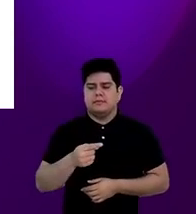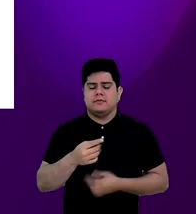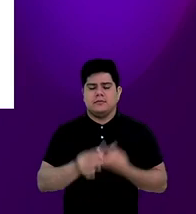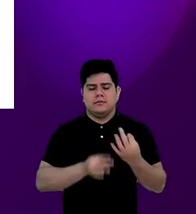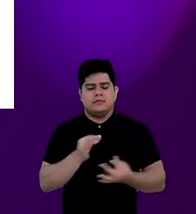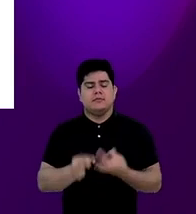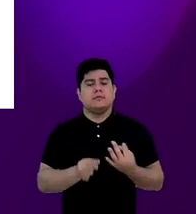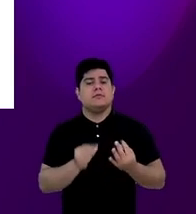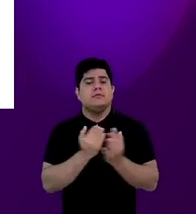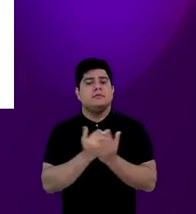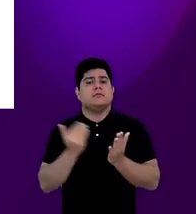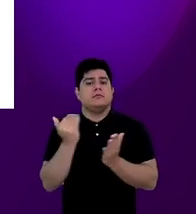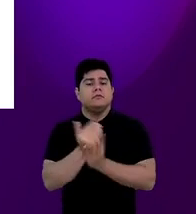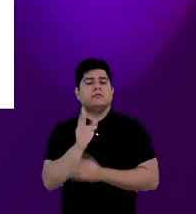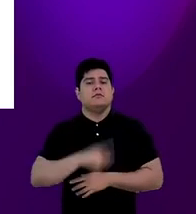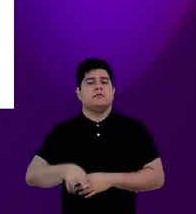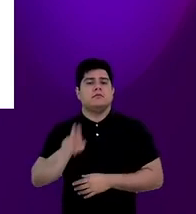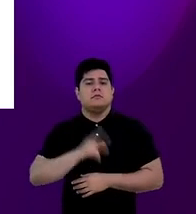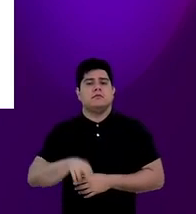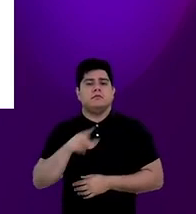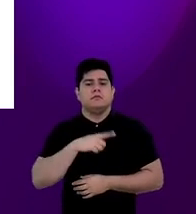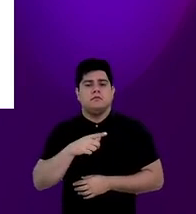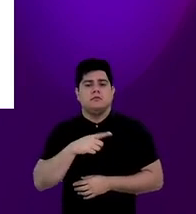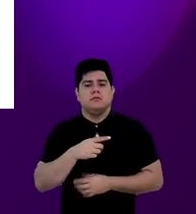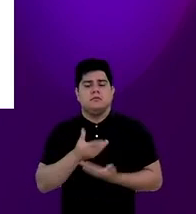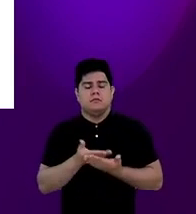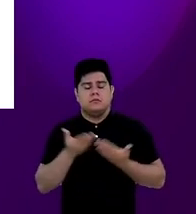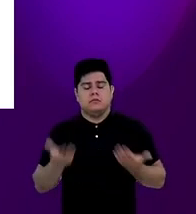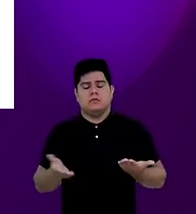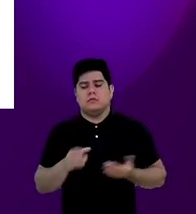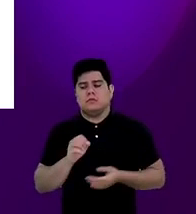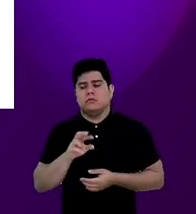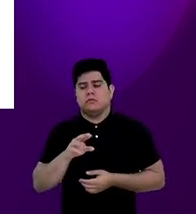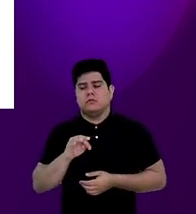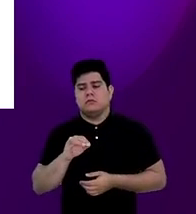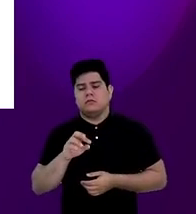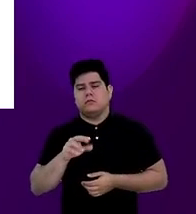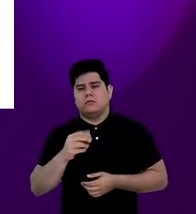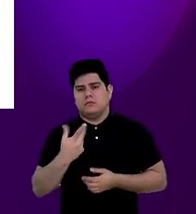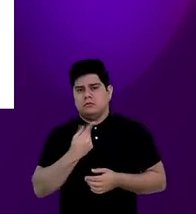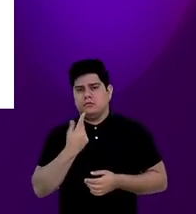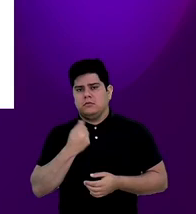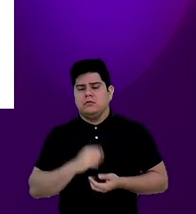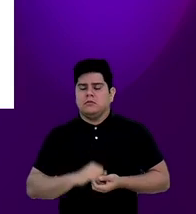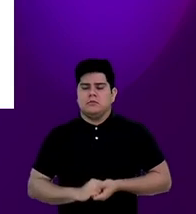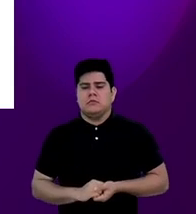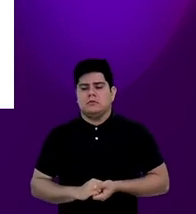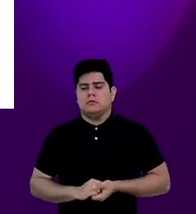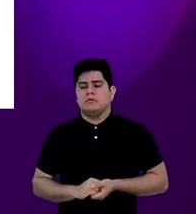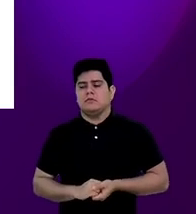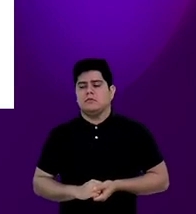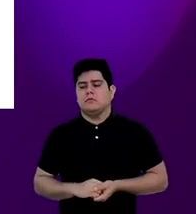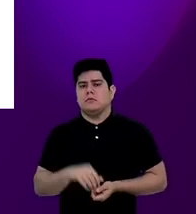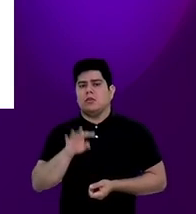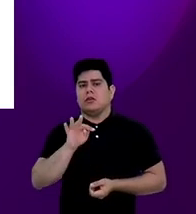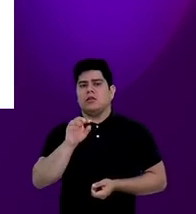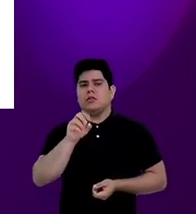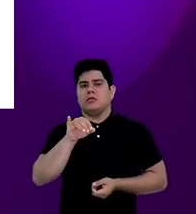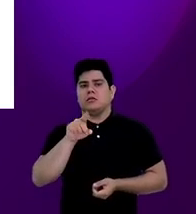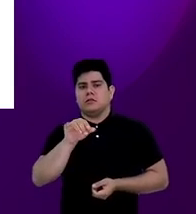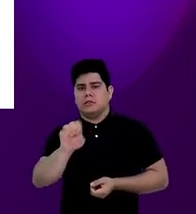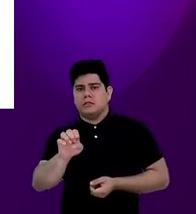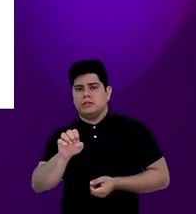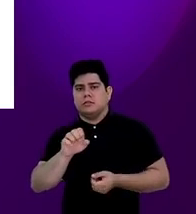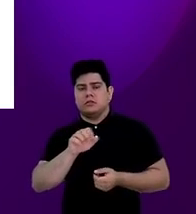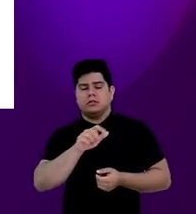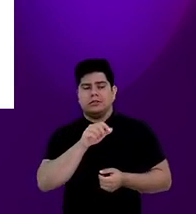também aumentou o uso de tocilizumab e corticosteroide. No entanto, toxicidade grau 3 foi raro,